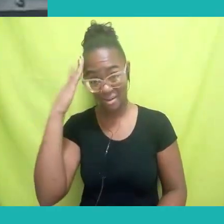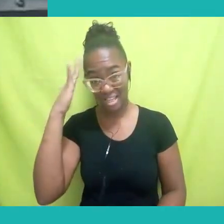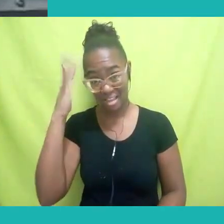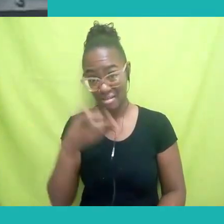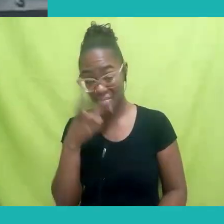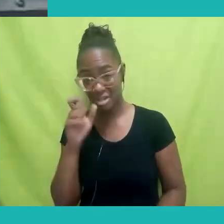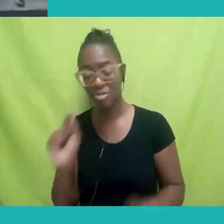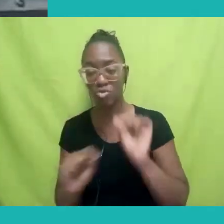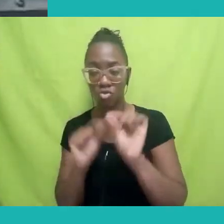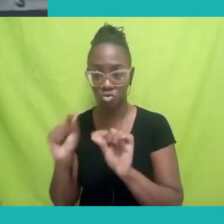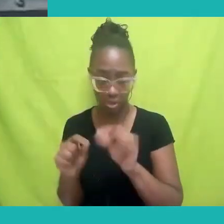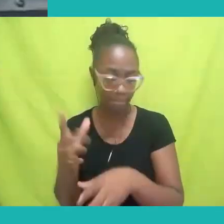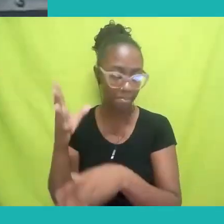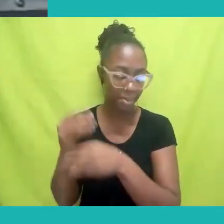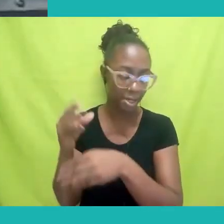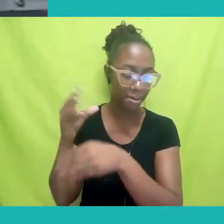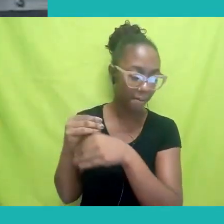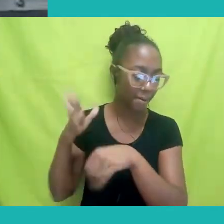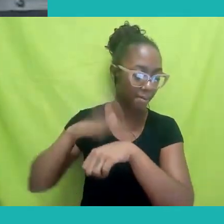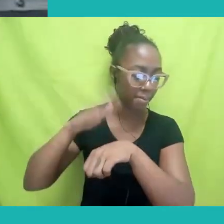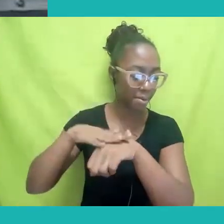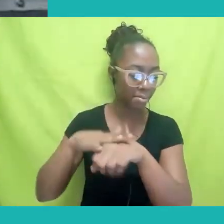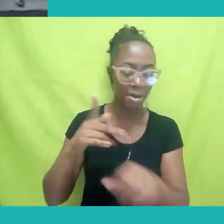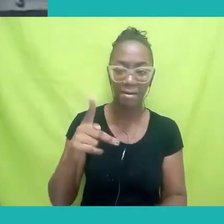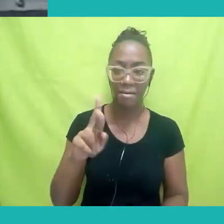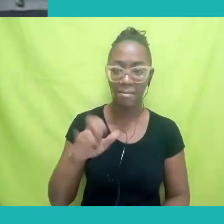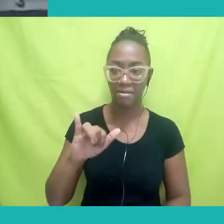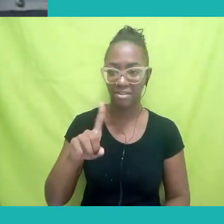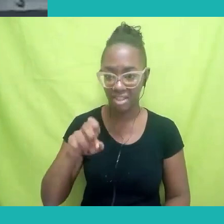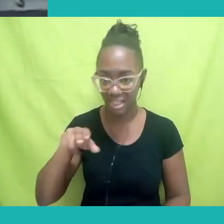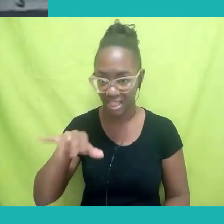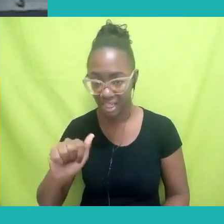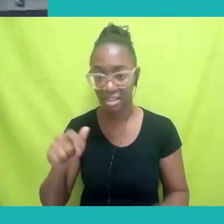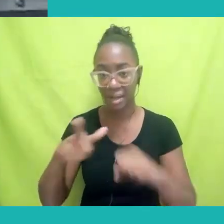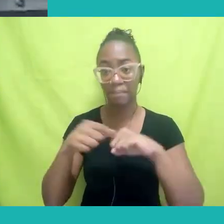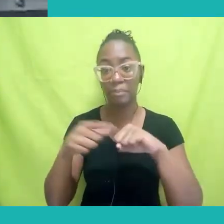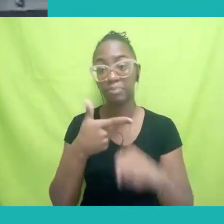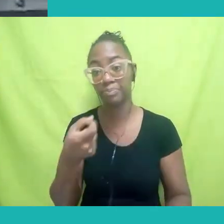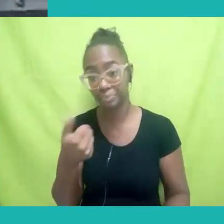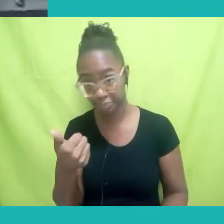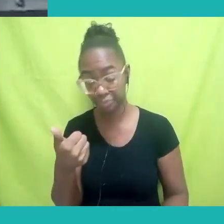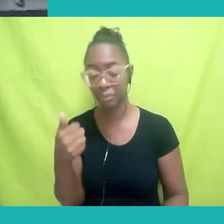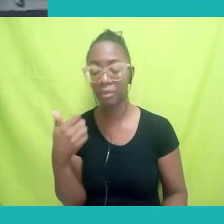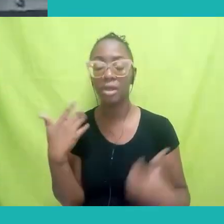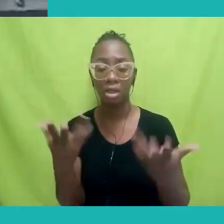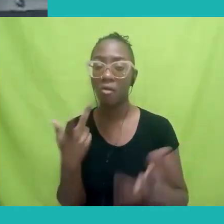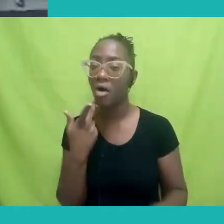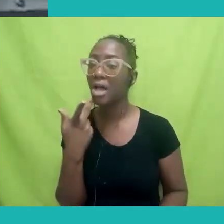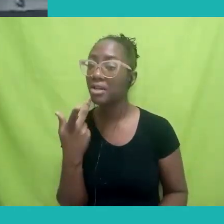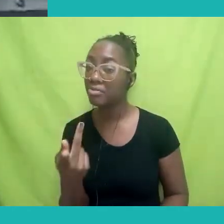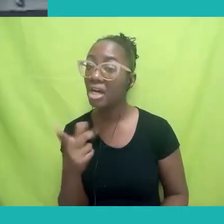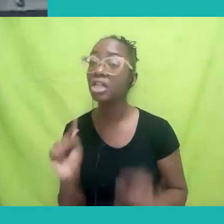que caracteriza um regime propriamente previdenciário, nos termos do artigo 201 da Carta, ele necessariamente